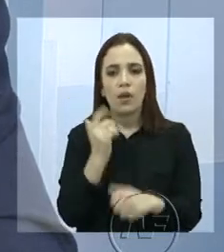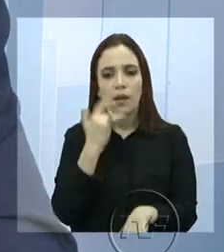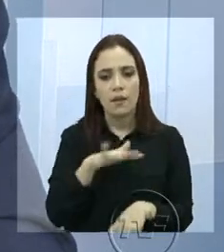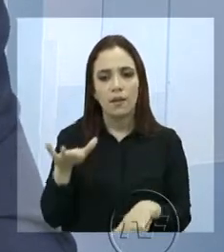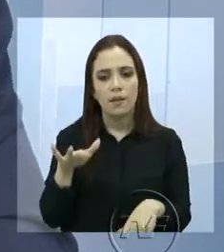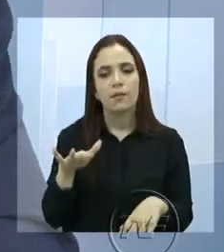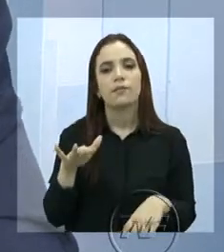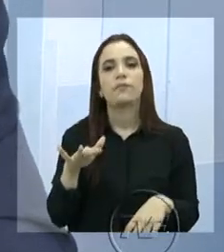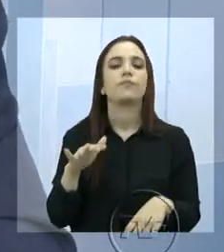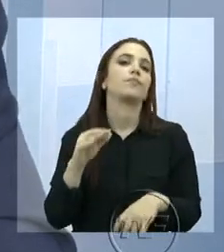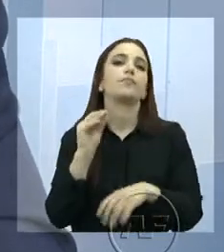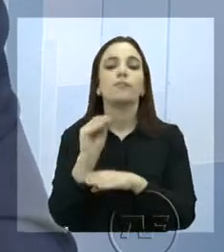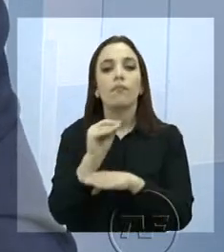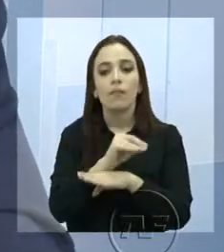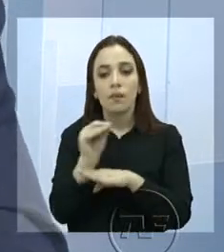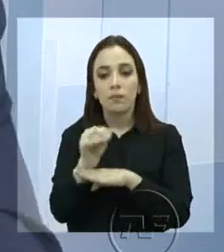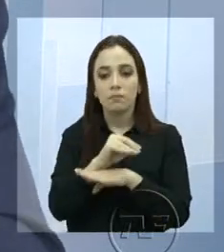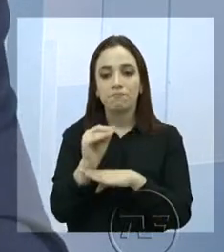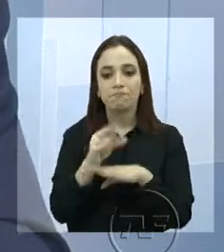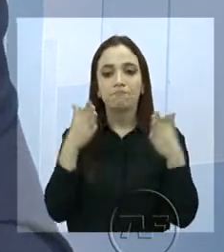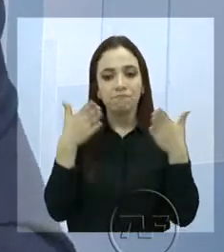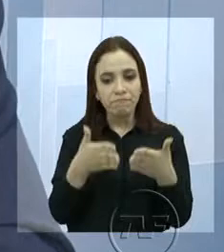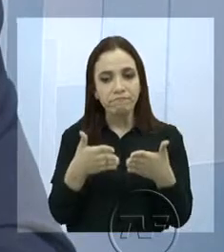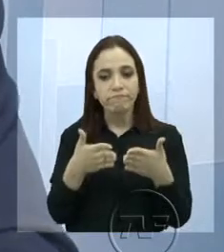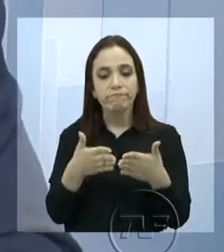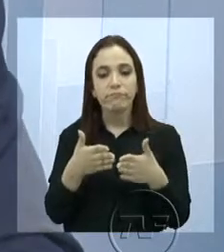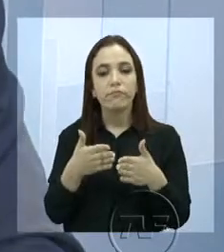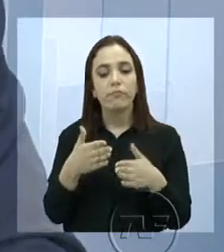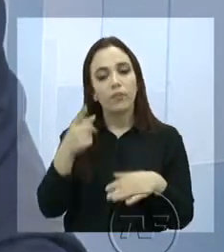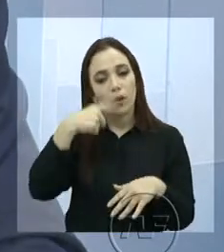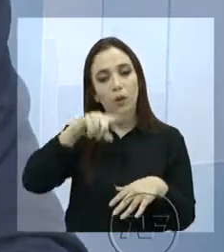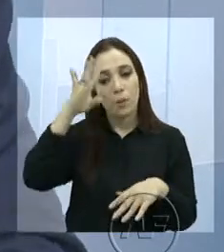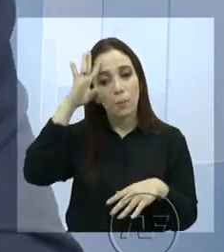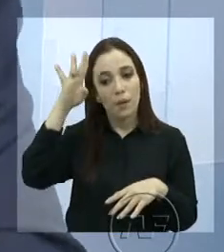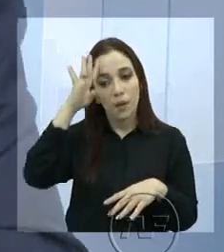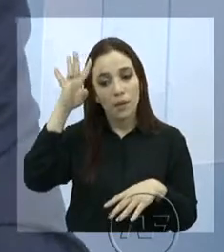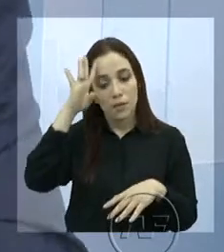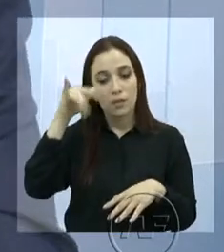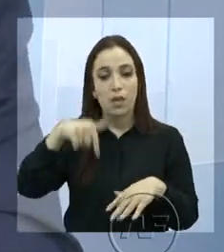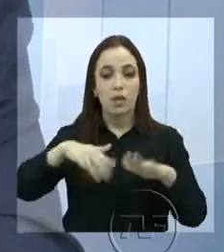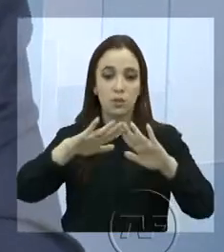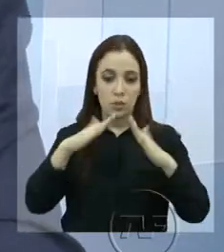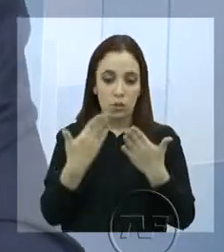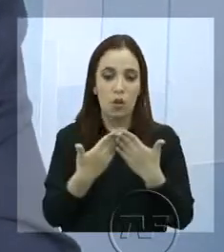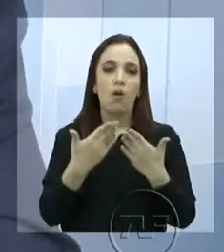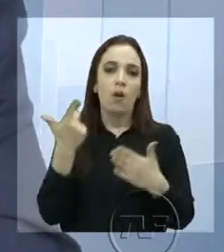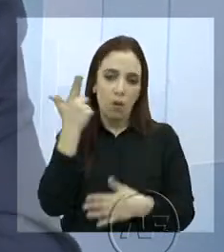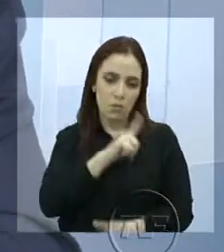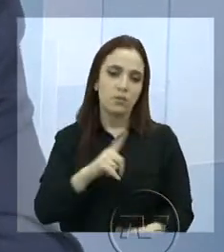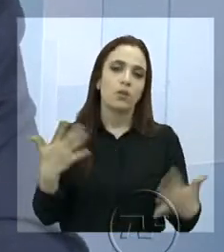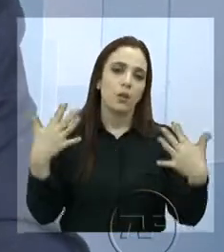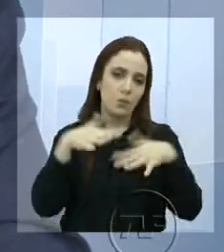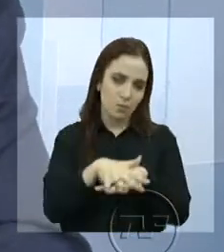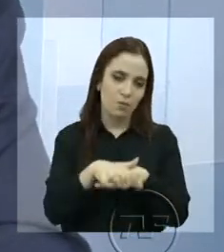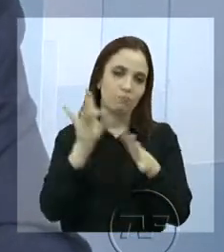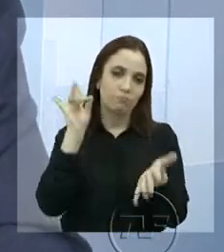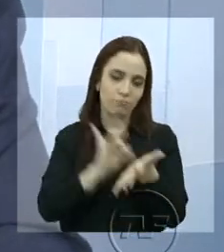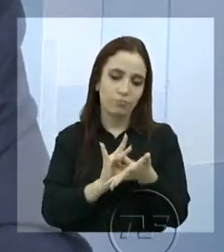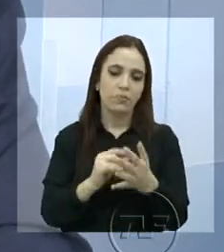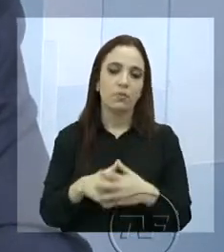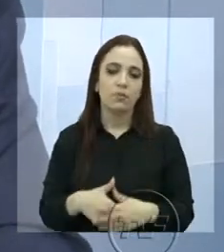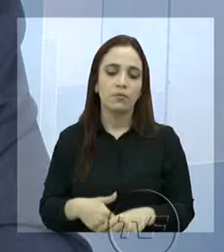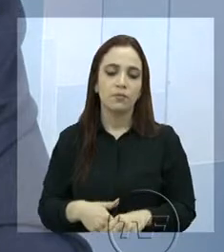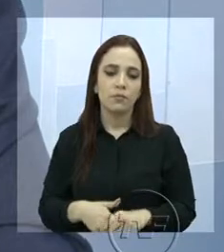dar-lhes a devida atenção. E aí sim, nós pensarmos que a nossa escola ela será inclusiva. Nós estivemos